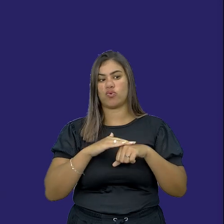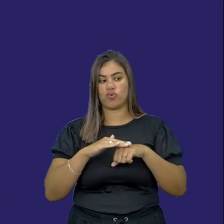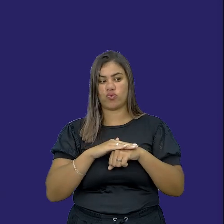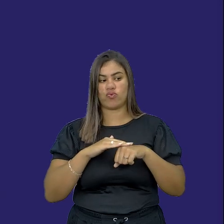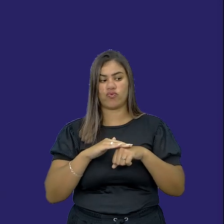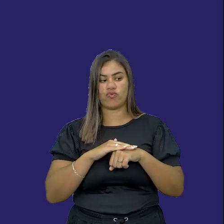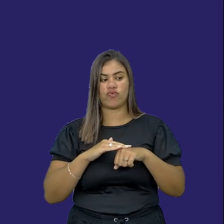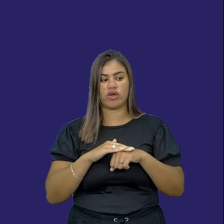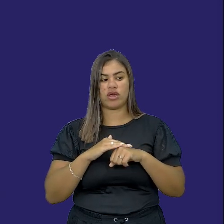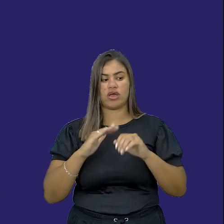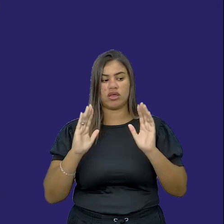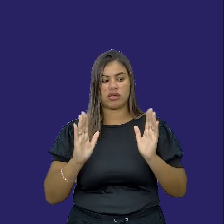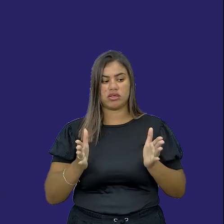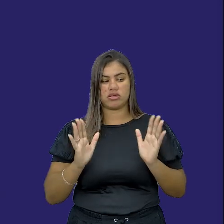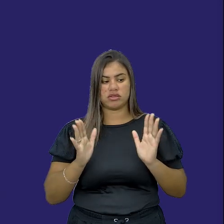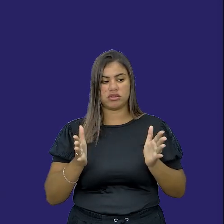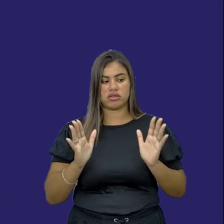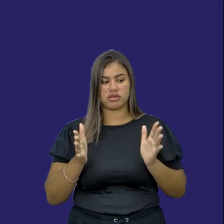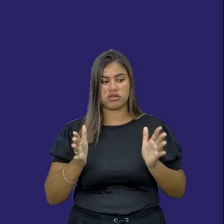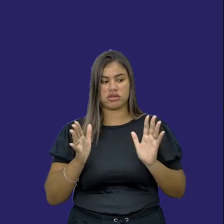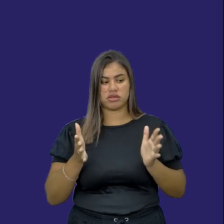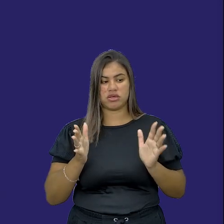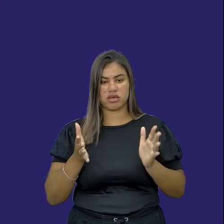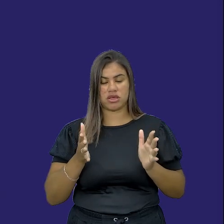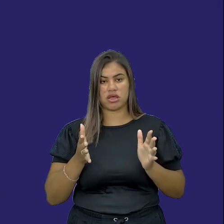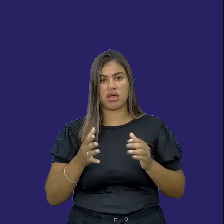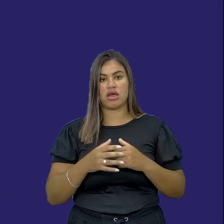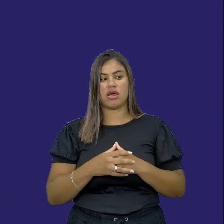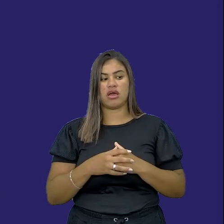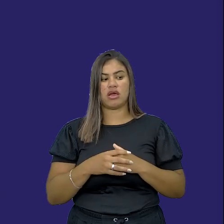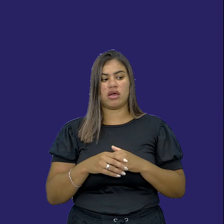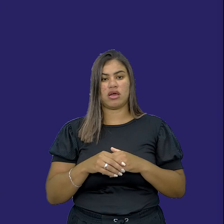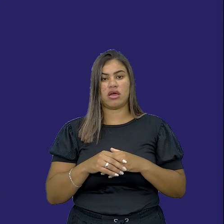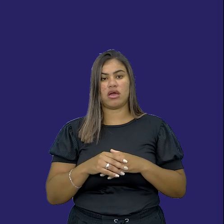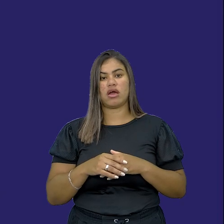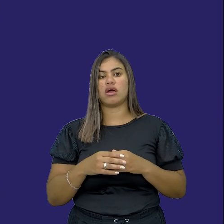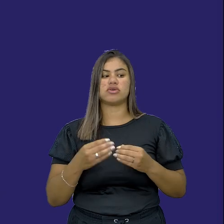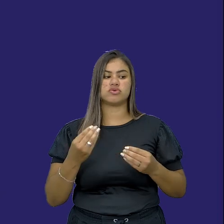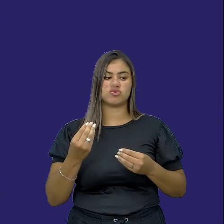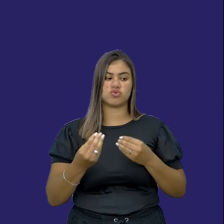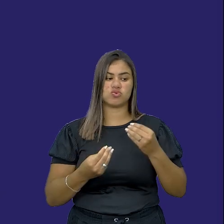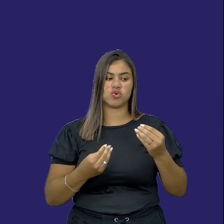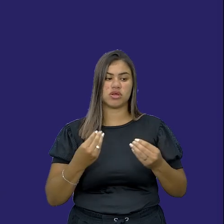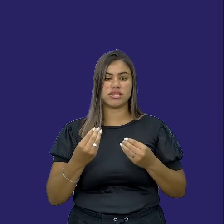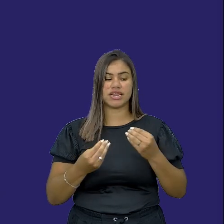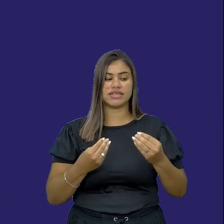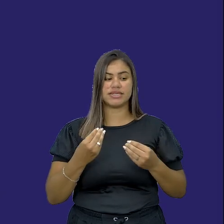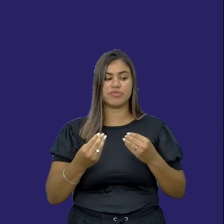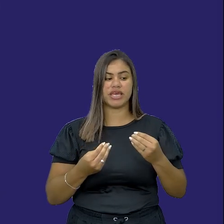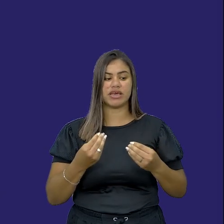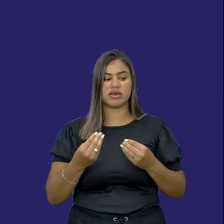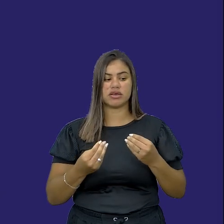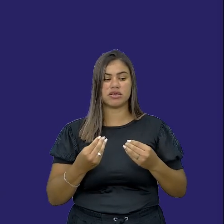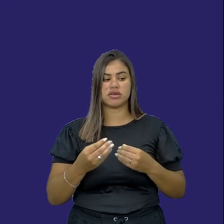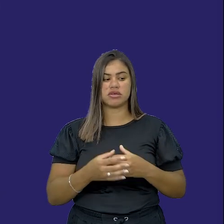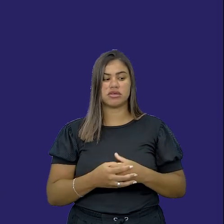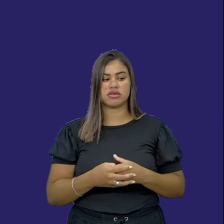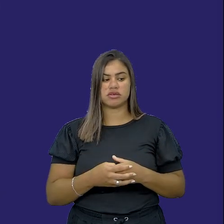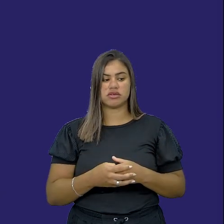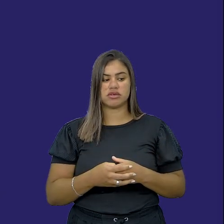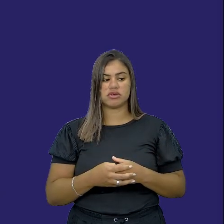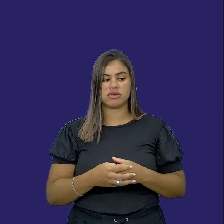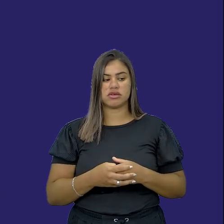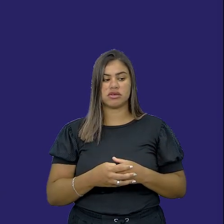é possível que você já encare algumas atividades e fale, peraí, né, eu acho que esse negócio aqui não